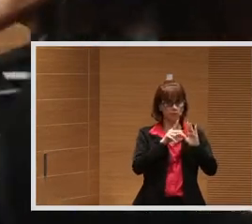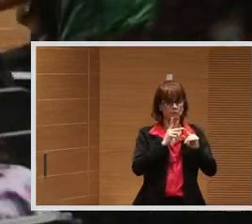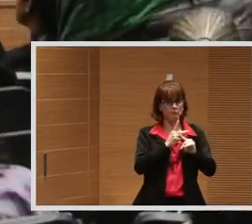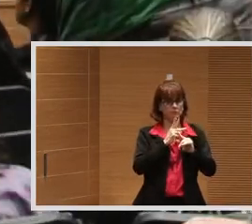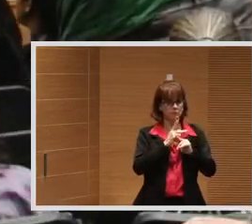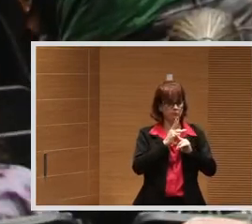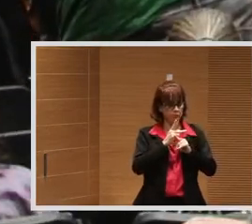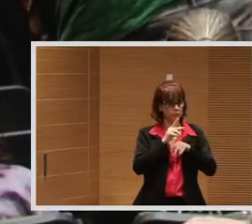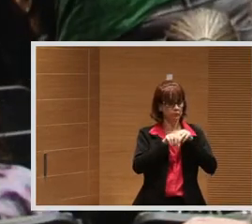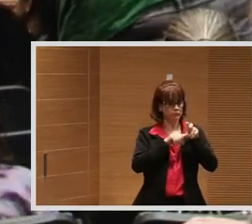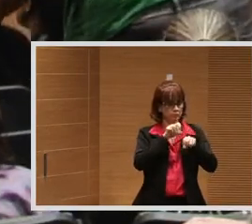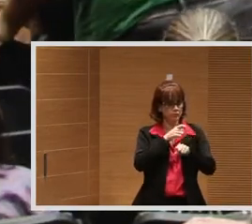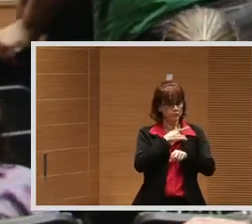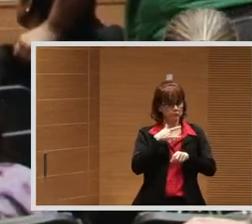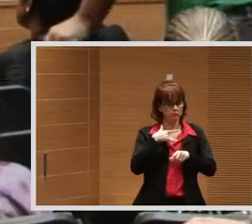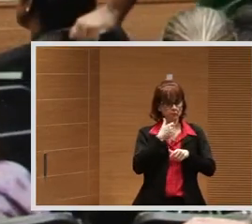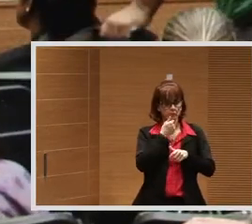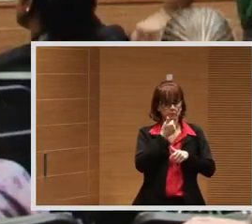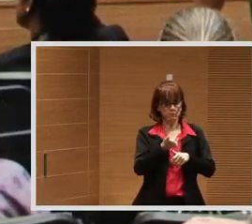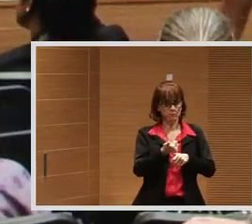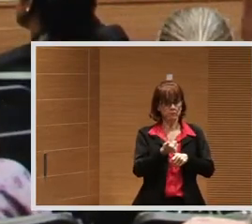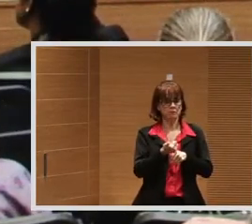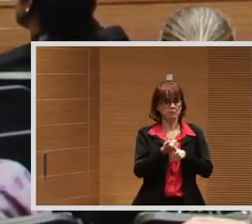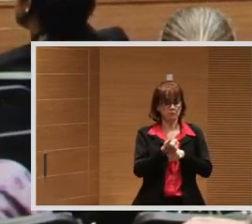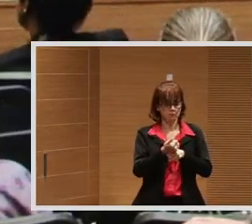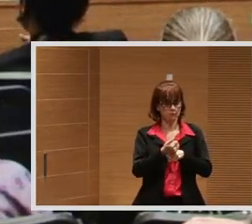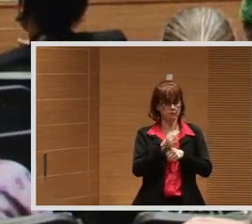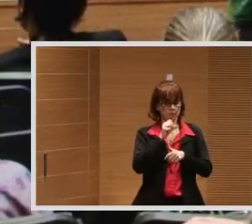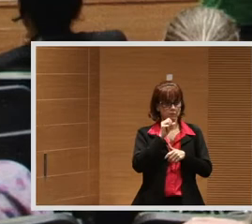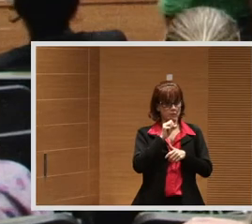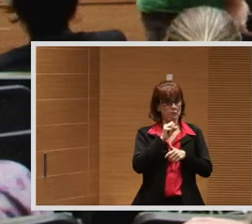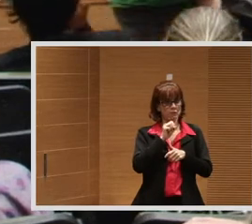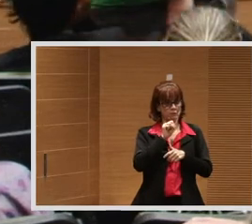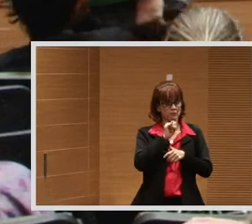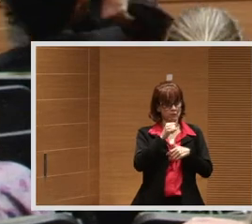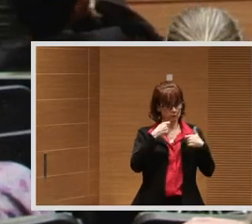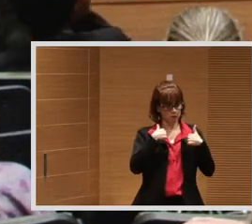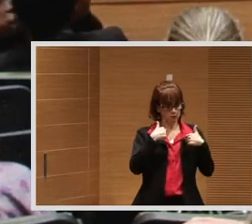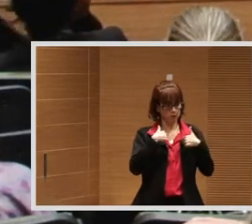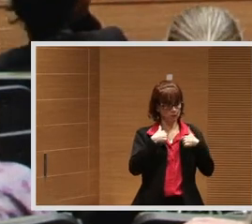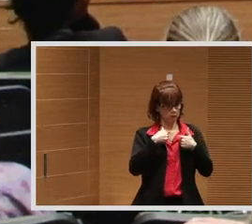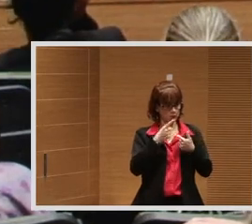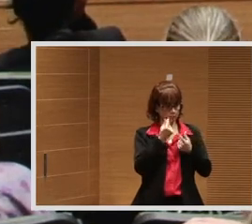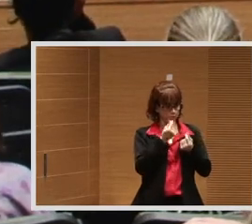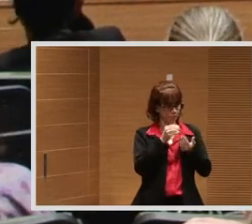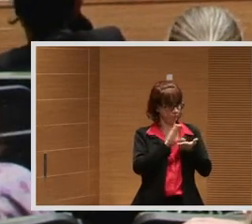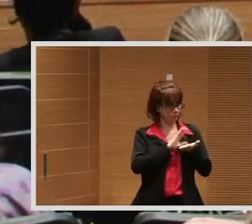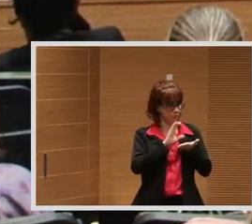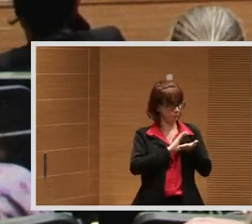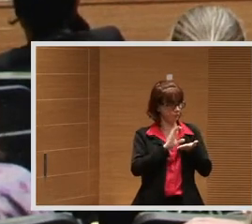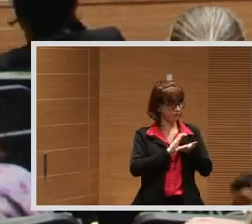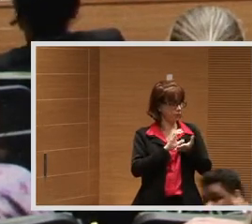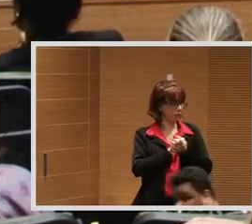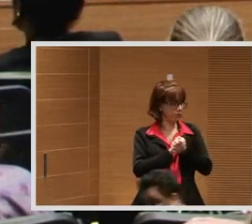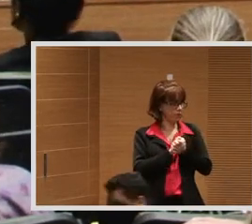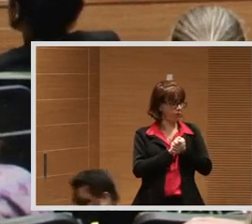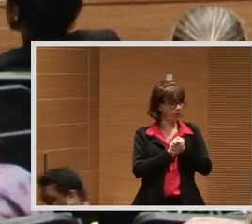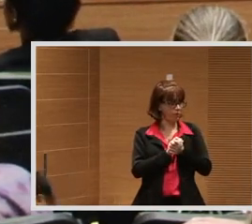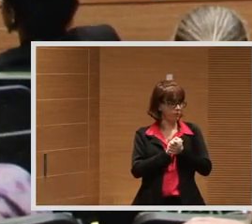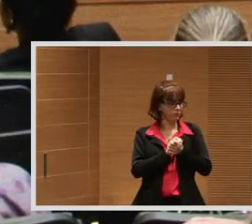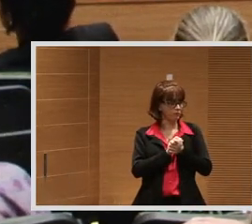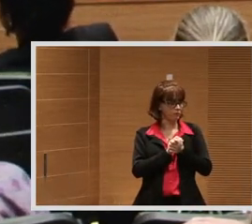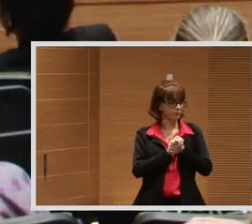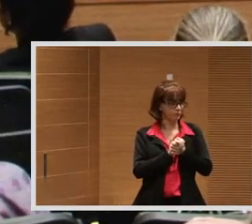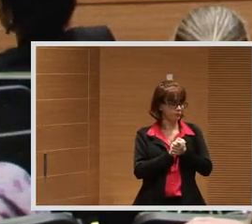por uma saúde boa, desde que seja feita por mim, ganhando muito, né? Você não pode ter... Mas eu queria dizer o